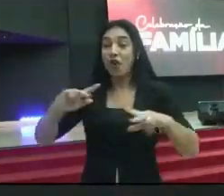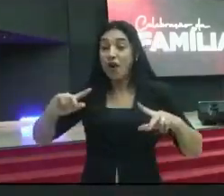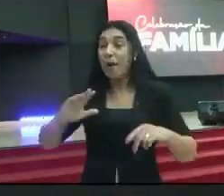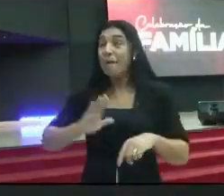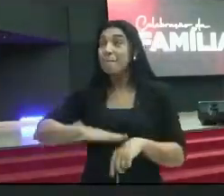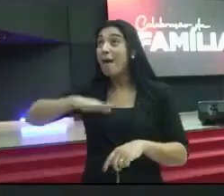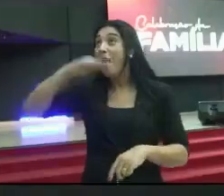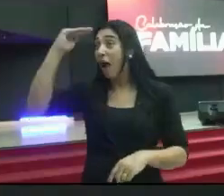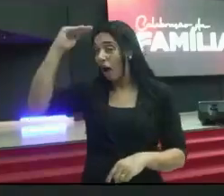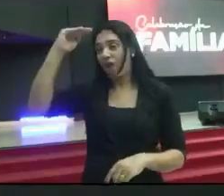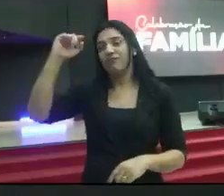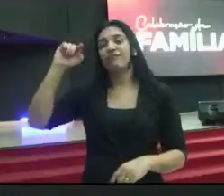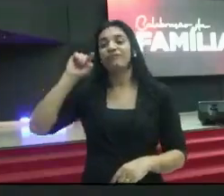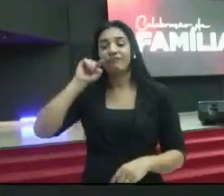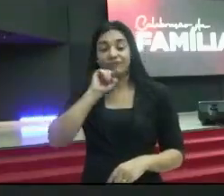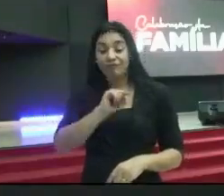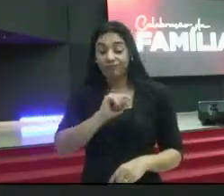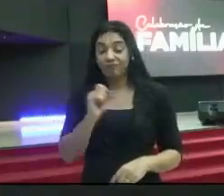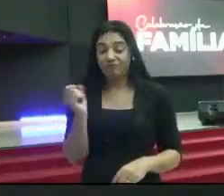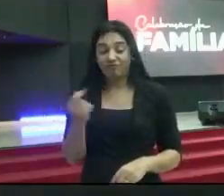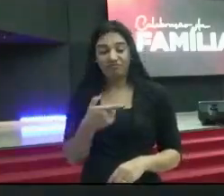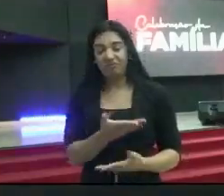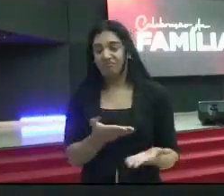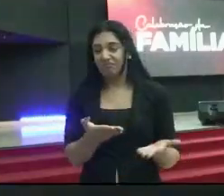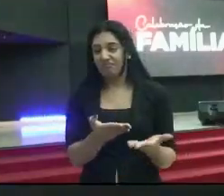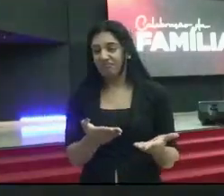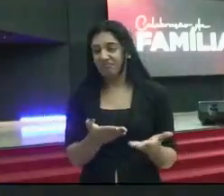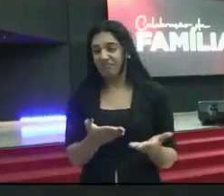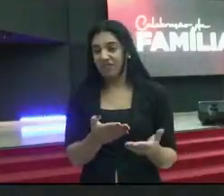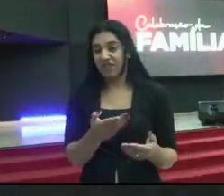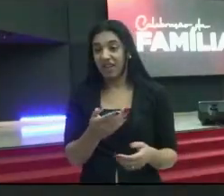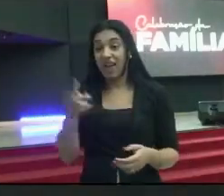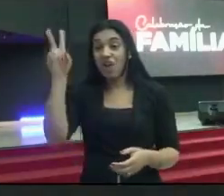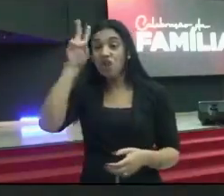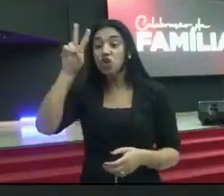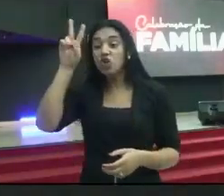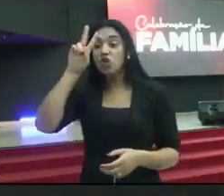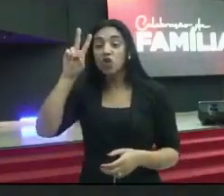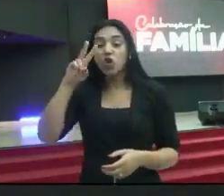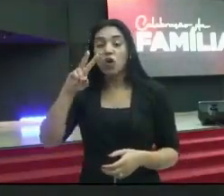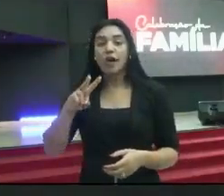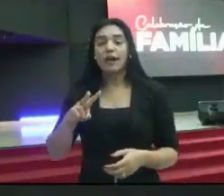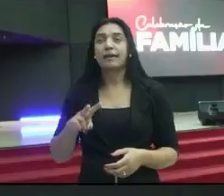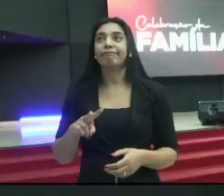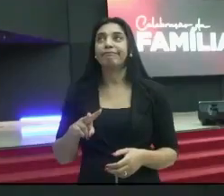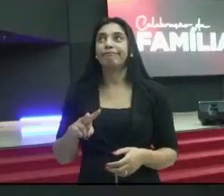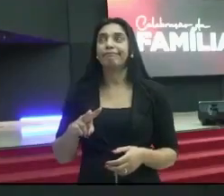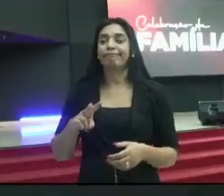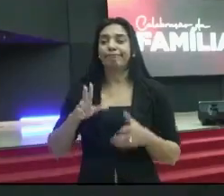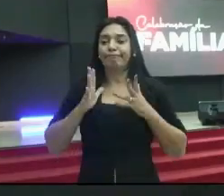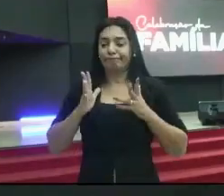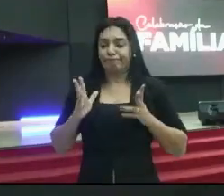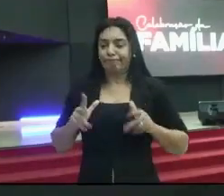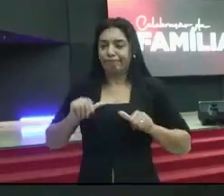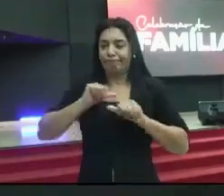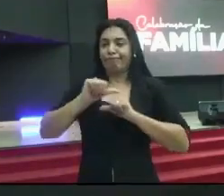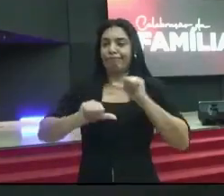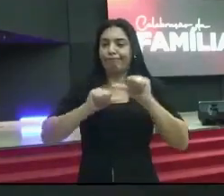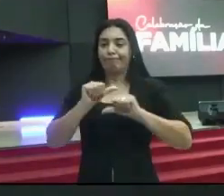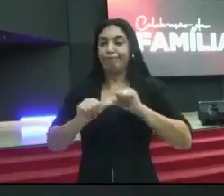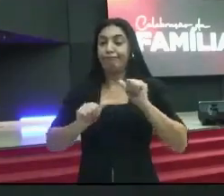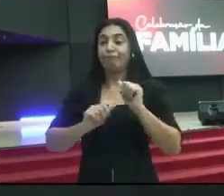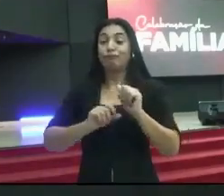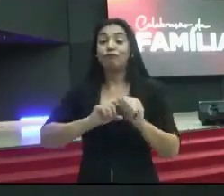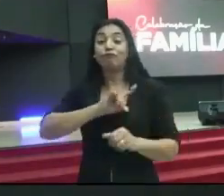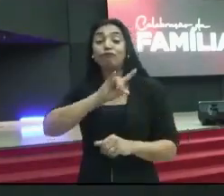do que você. Você está participando da história da redenção. Um